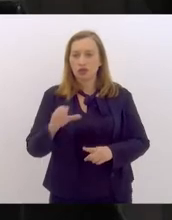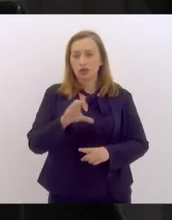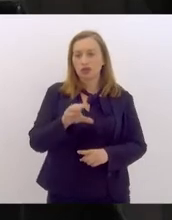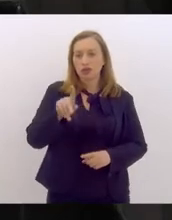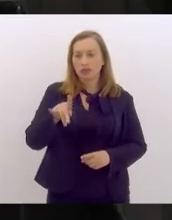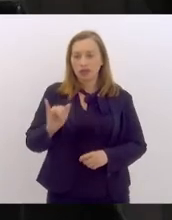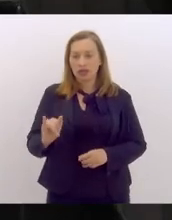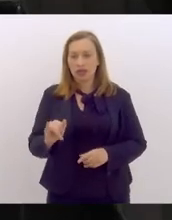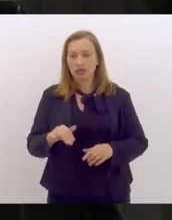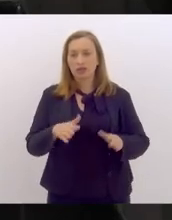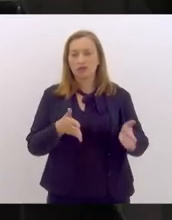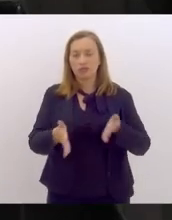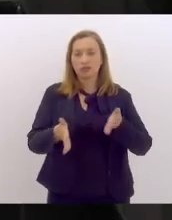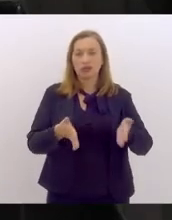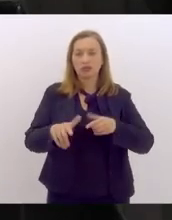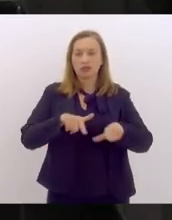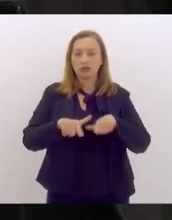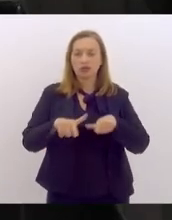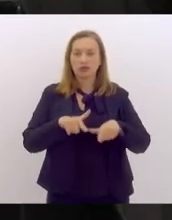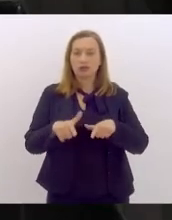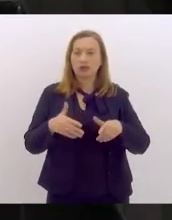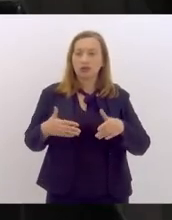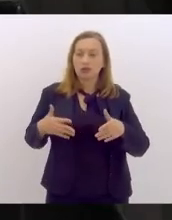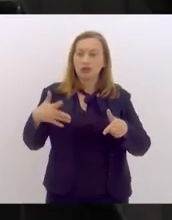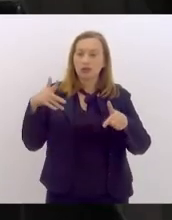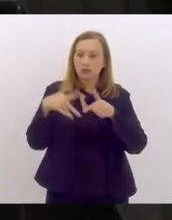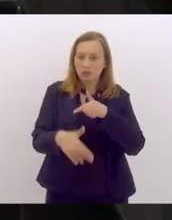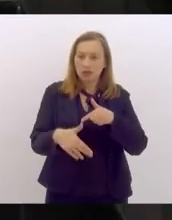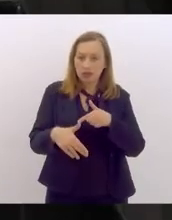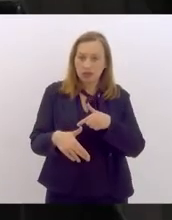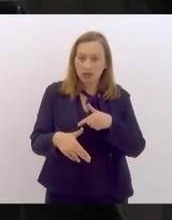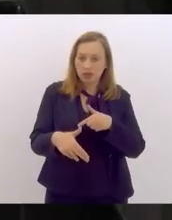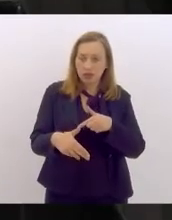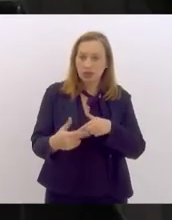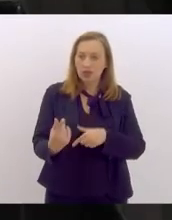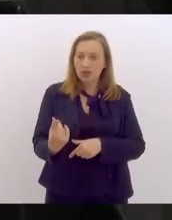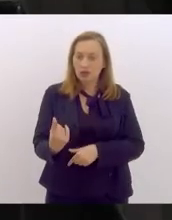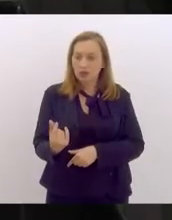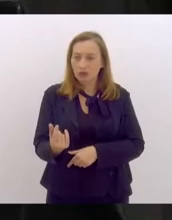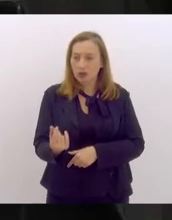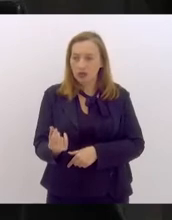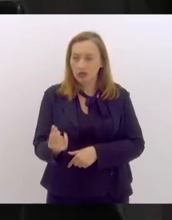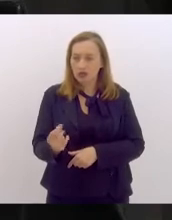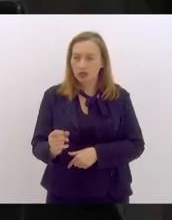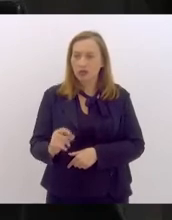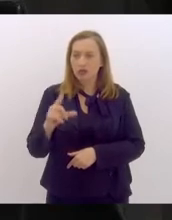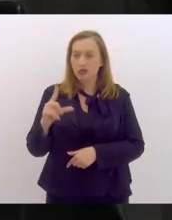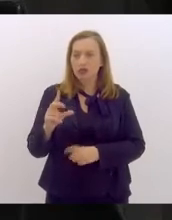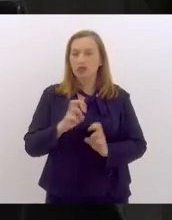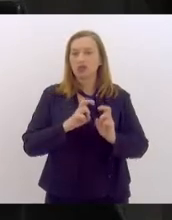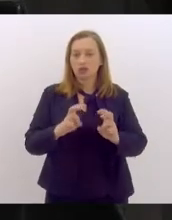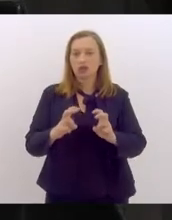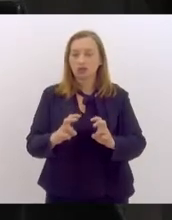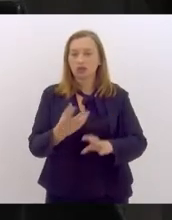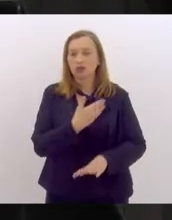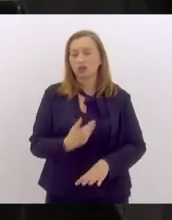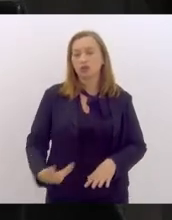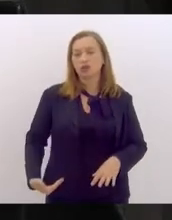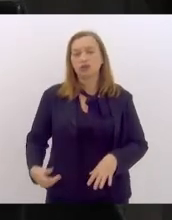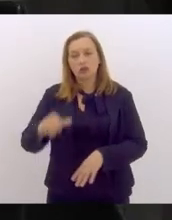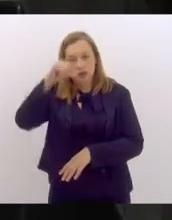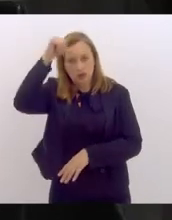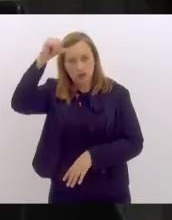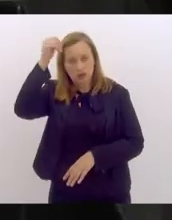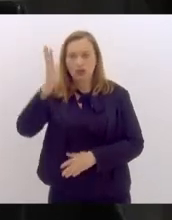ainda durante os trabalhos da CPI foi barrar o aumento da passagem e o governador Claudio caso já tinha combinado com a